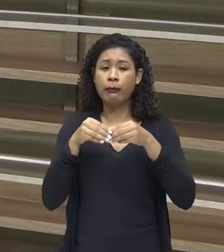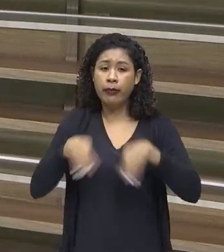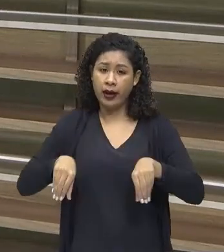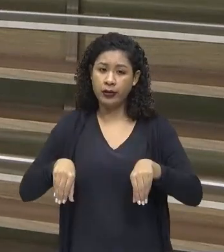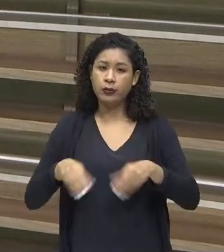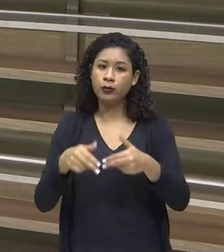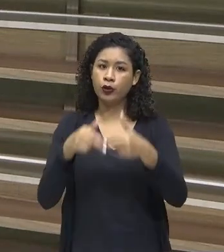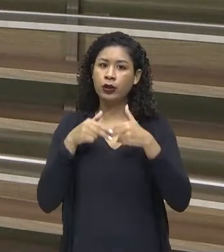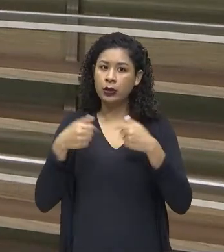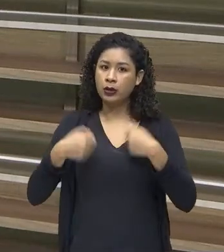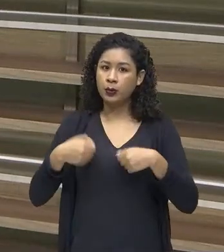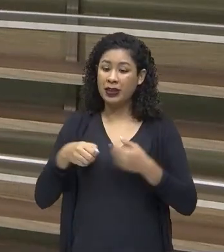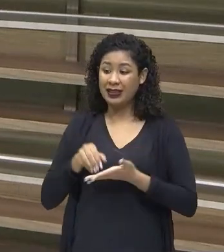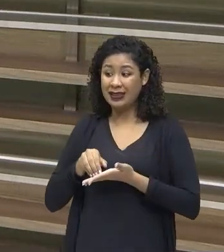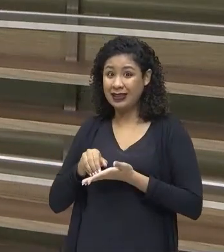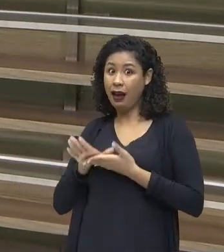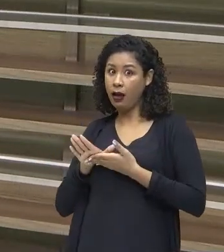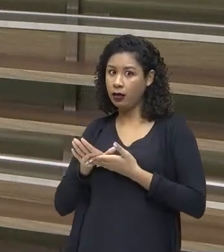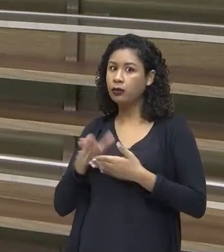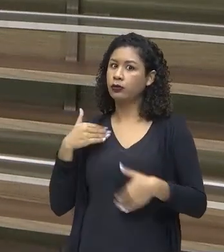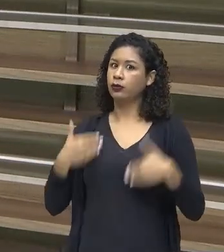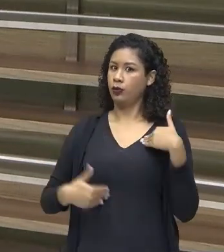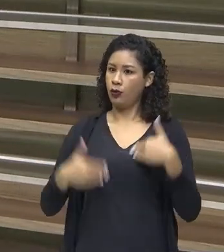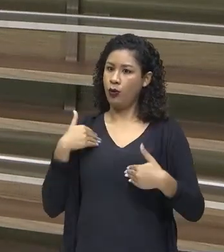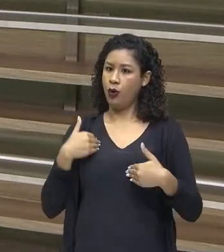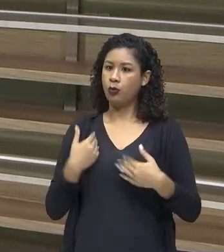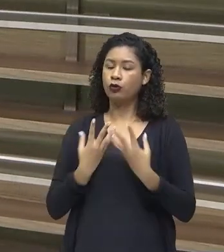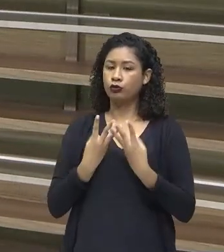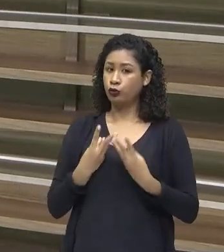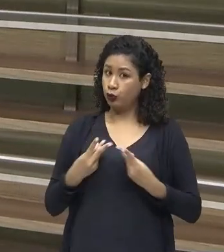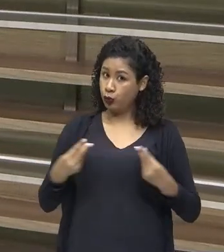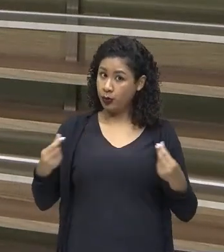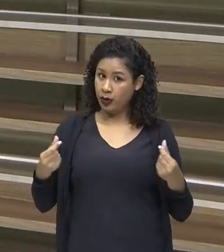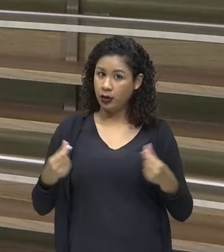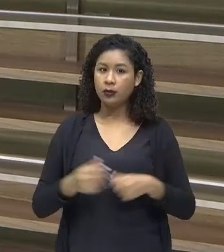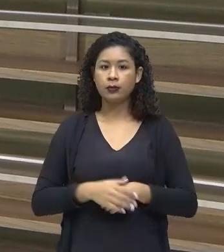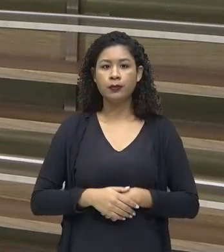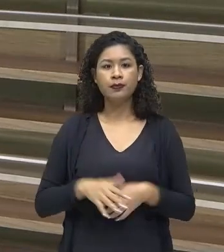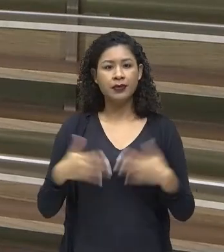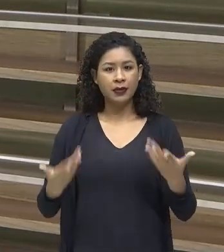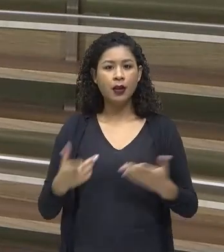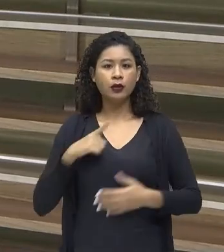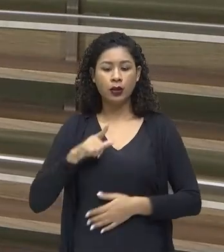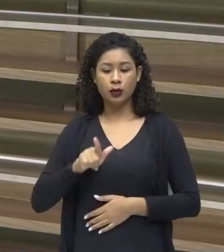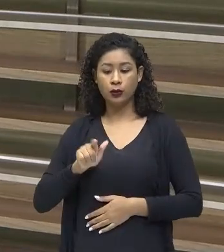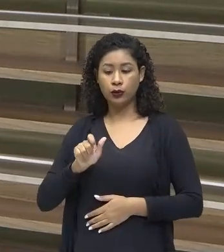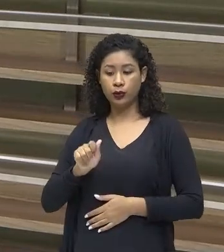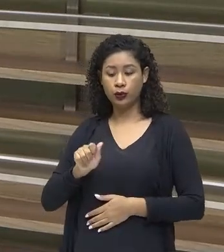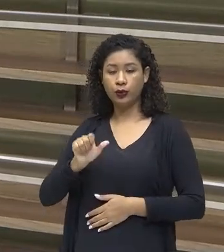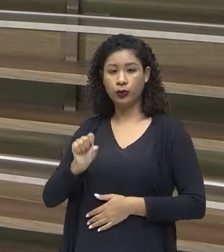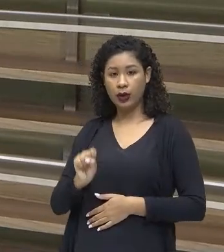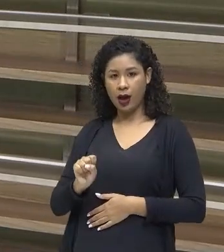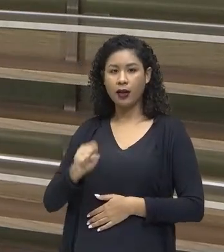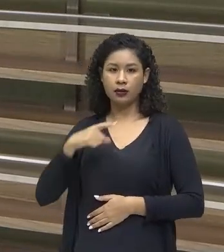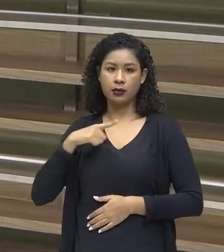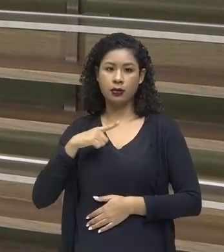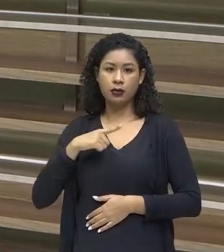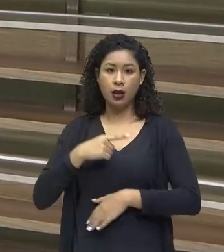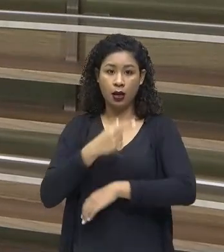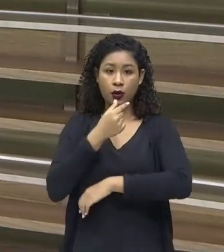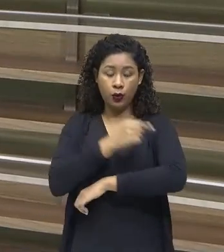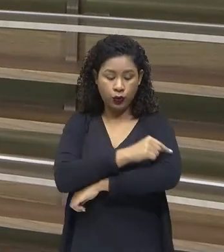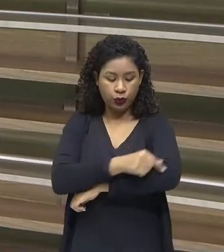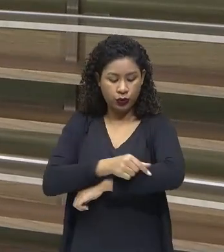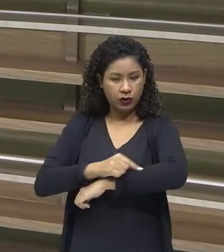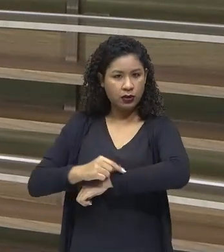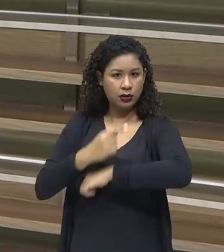eliminado. Então o gás carbônico é um gás, que ele é eliminado e é levado através do sangue para os nossos pulmões,